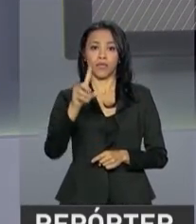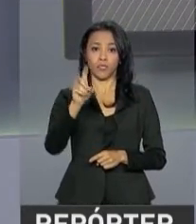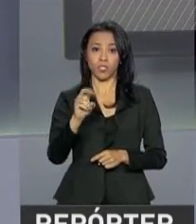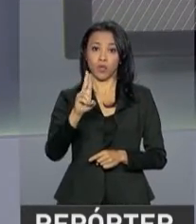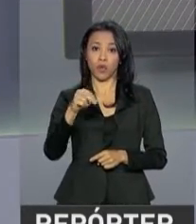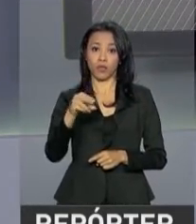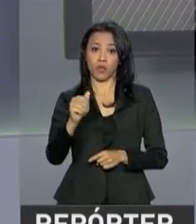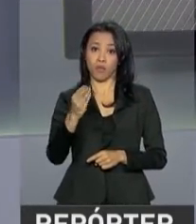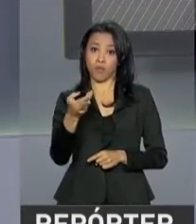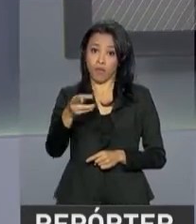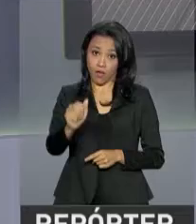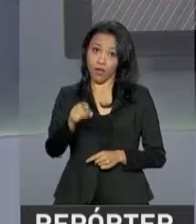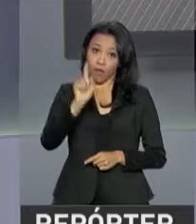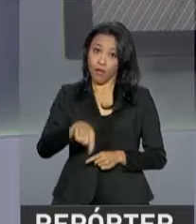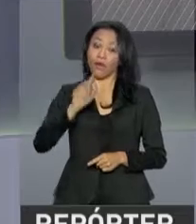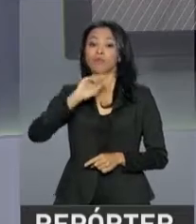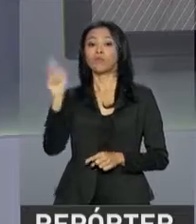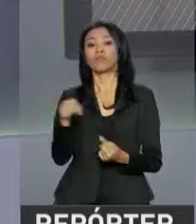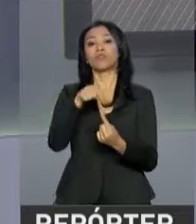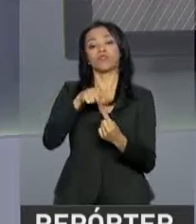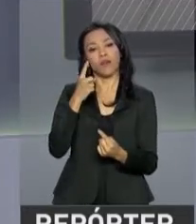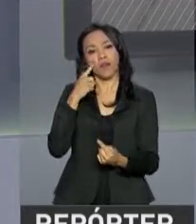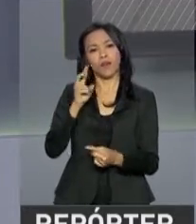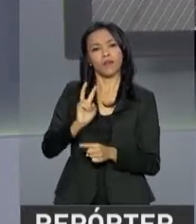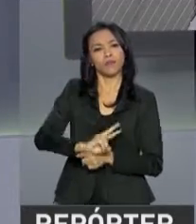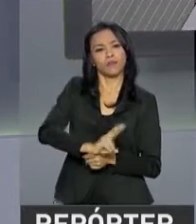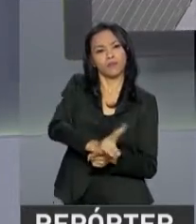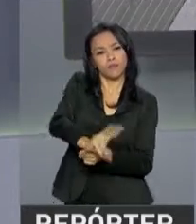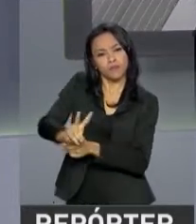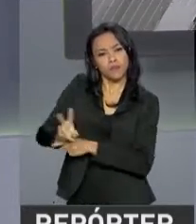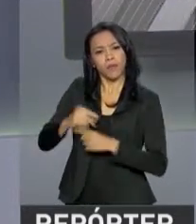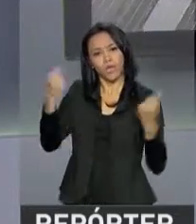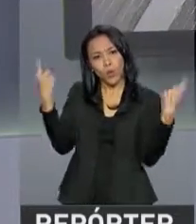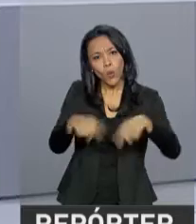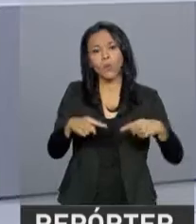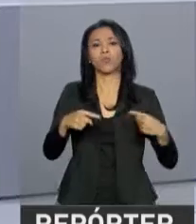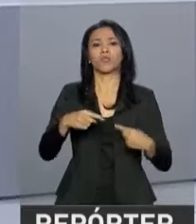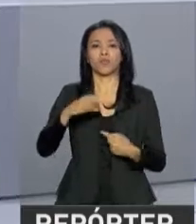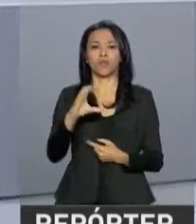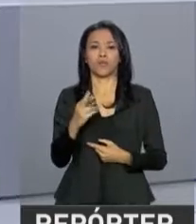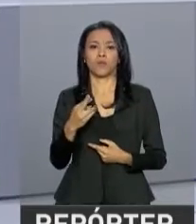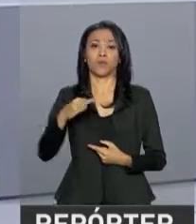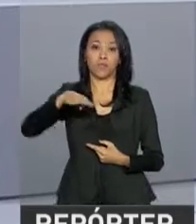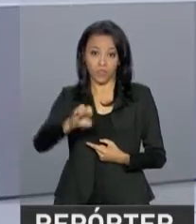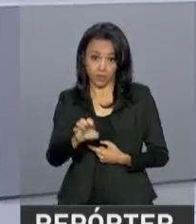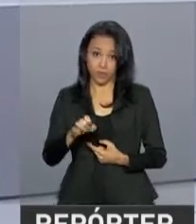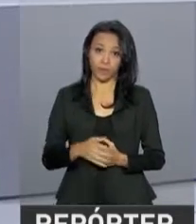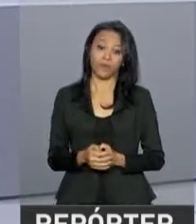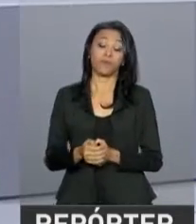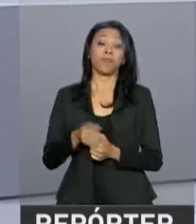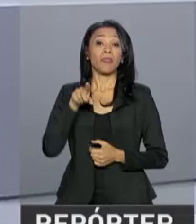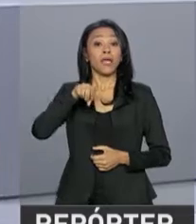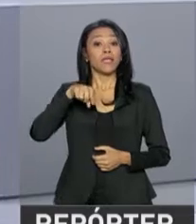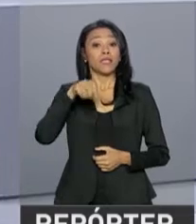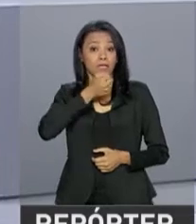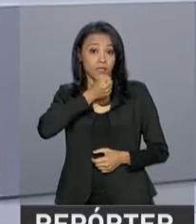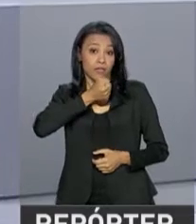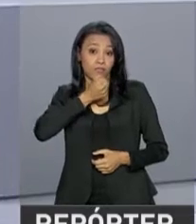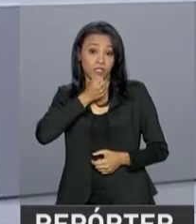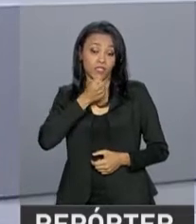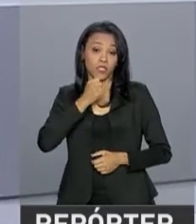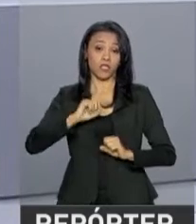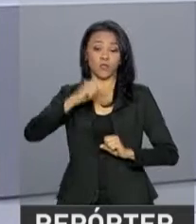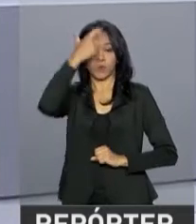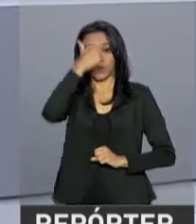monitoramento e usar as informações para ajudar no combate ao crime organizado durante entrevista a jornalistas jungmann